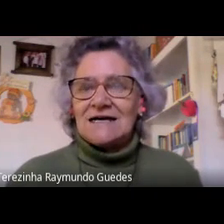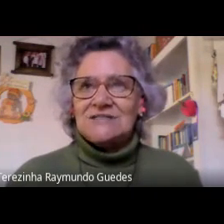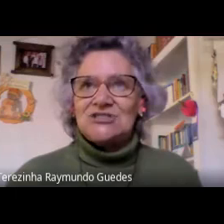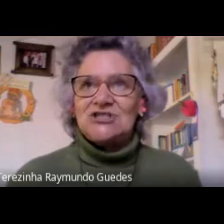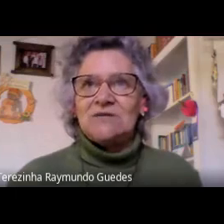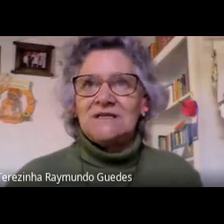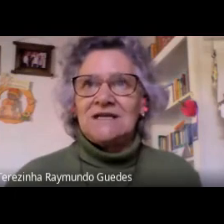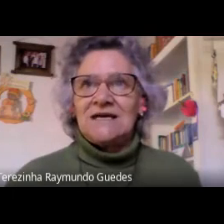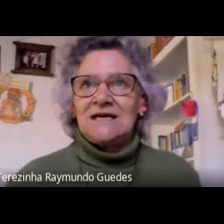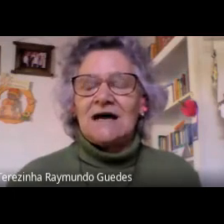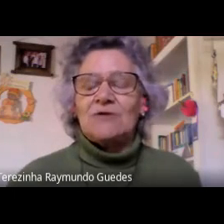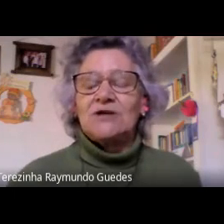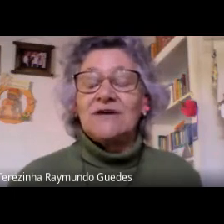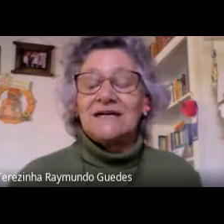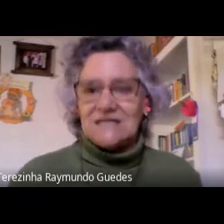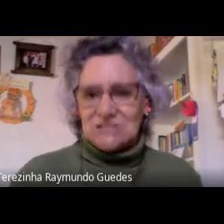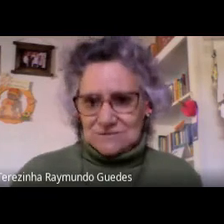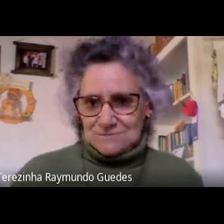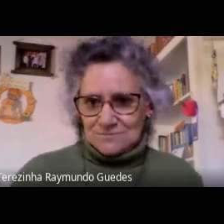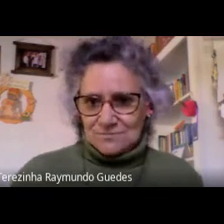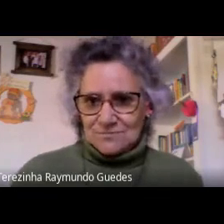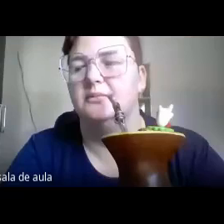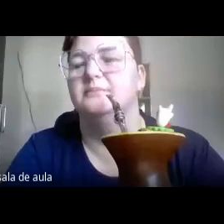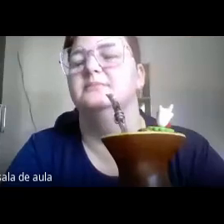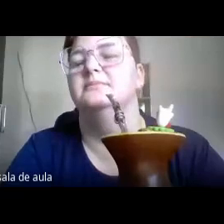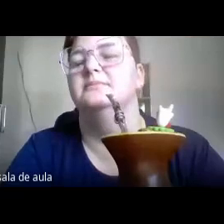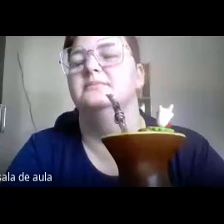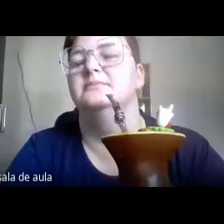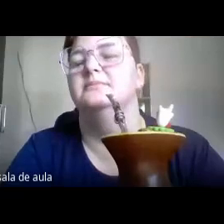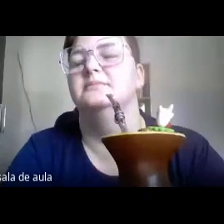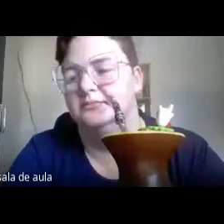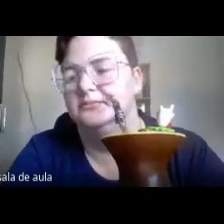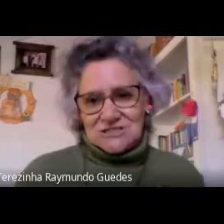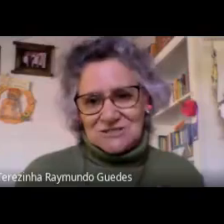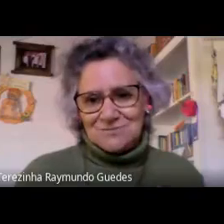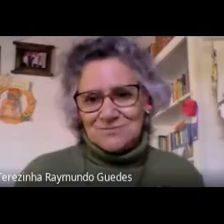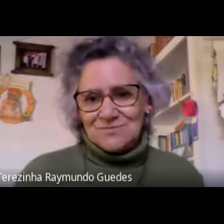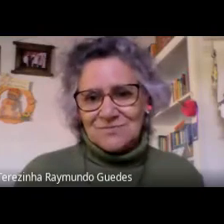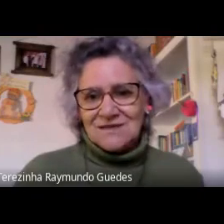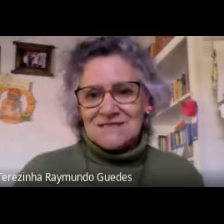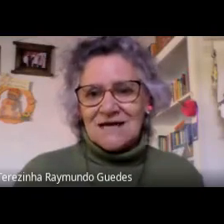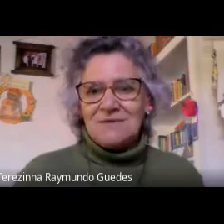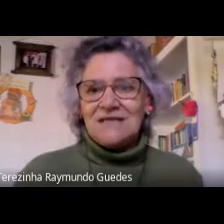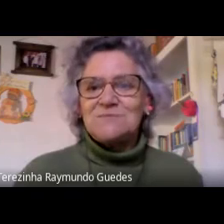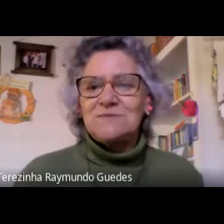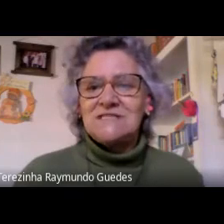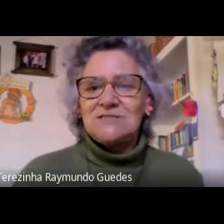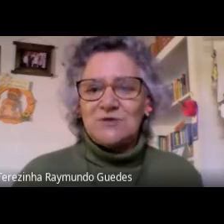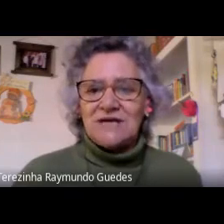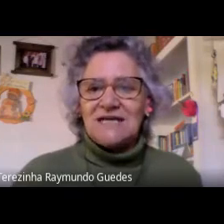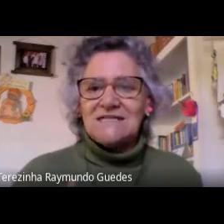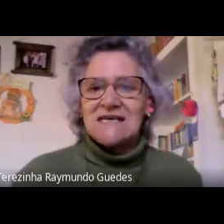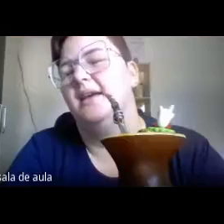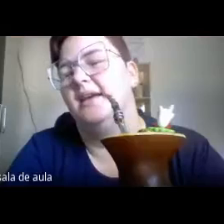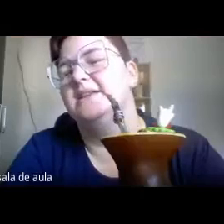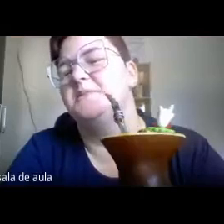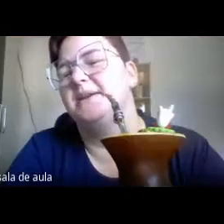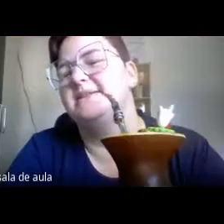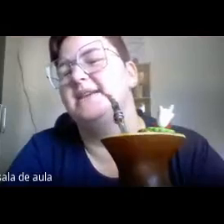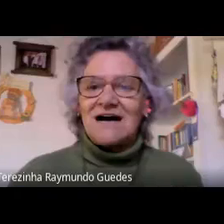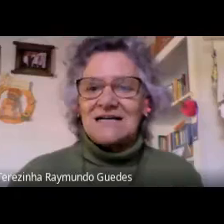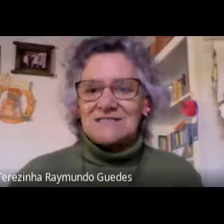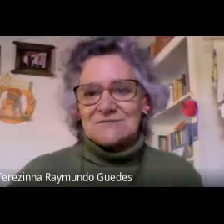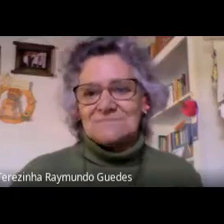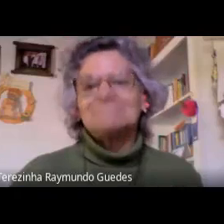aquela estigma de agora tu é grande. E eles não são grandes. sabe? Eles precisam...